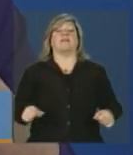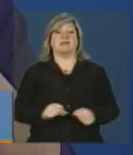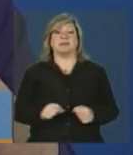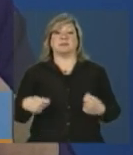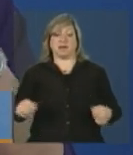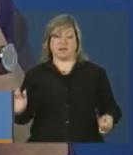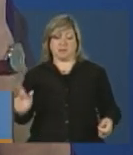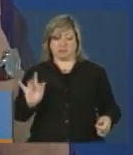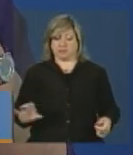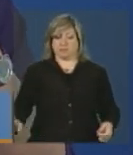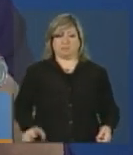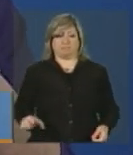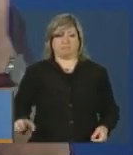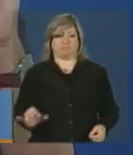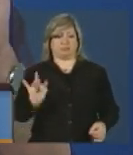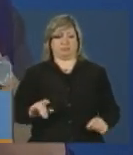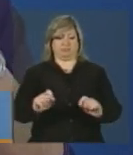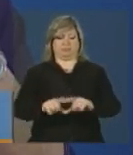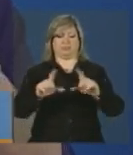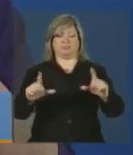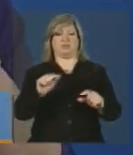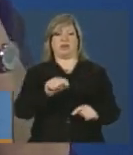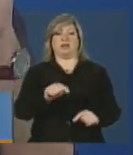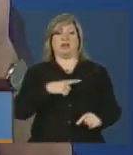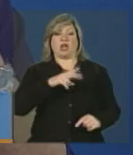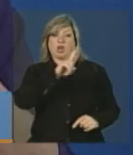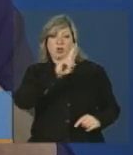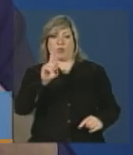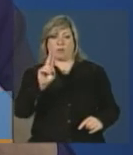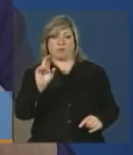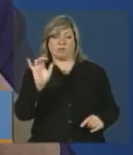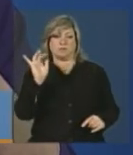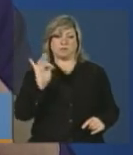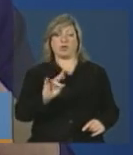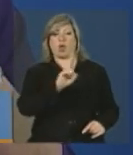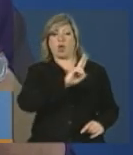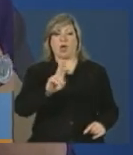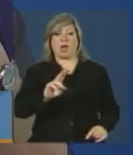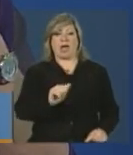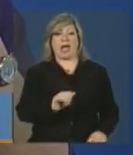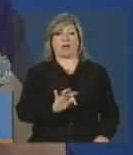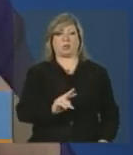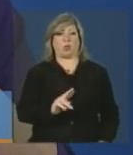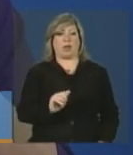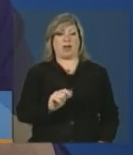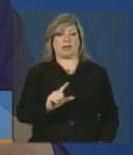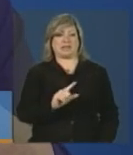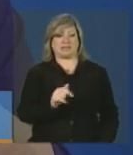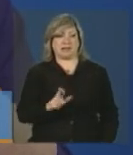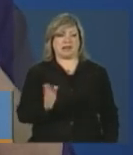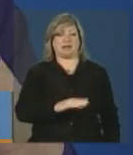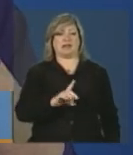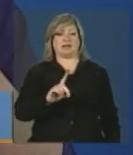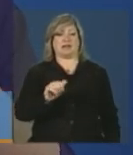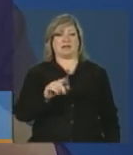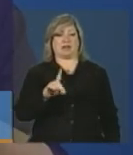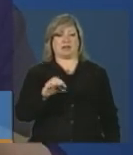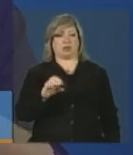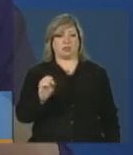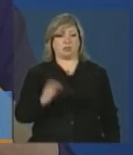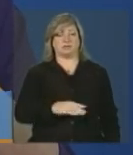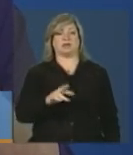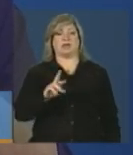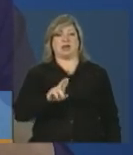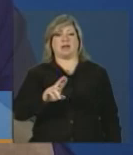Clicar num botãozinho que tem em cima, escrito atualizar dados de recursos humanos. Quando ele